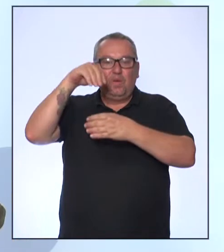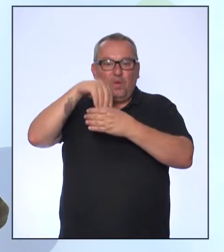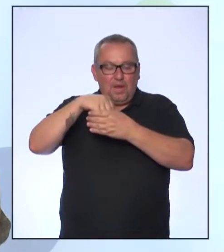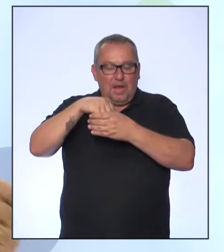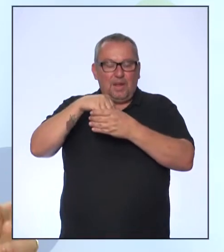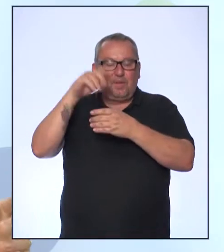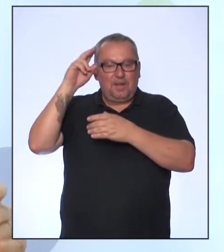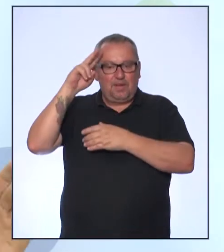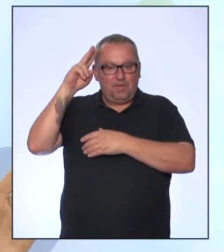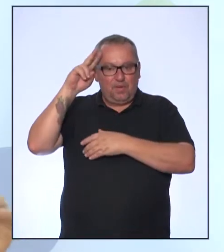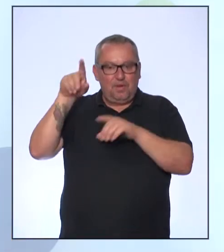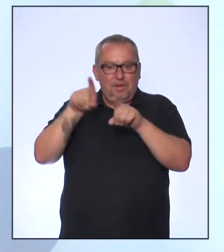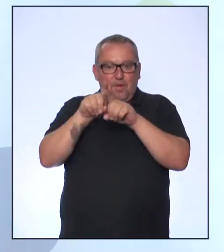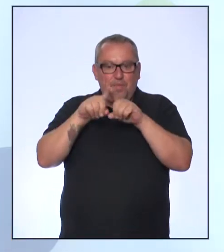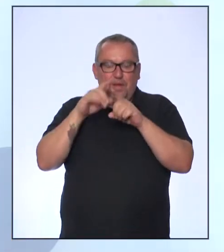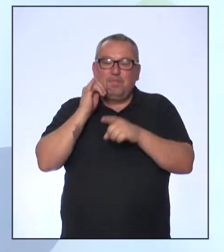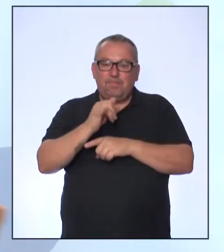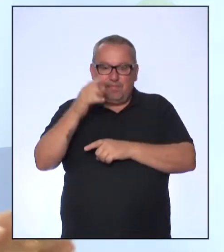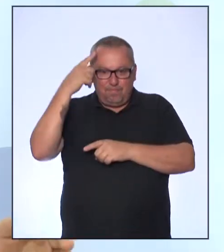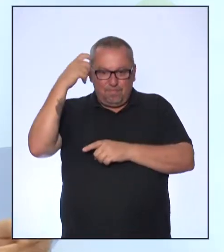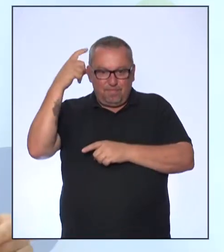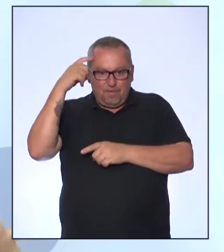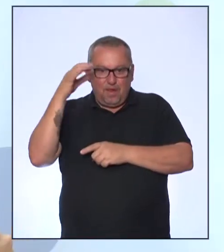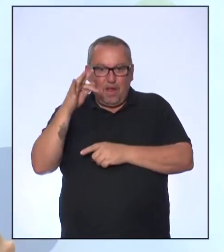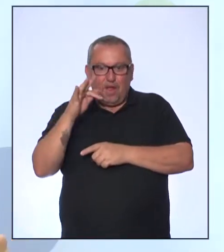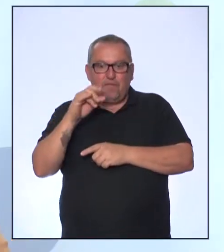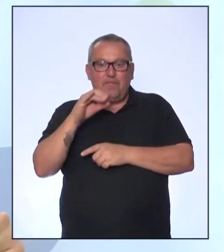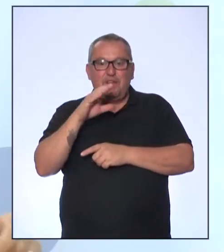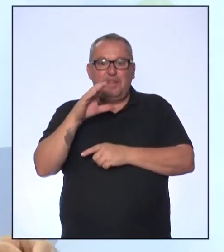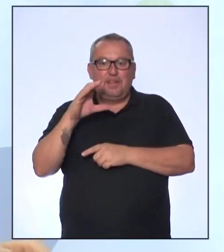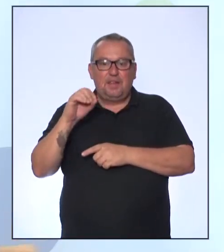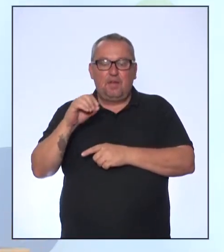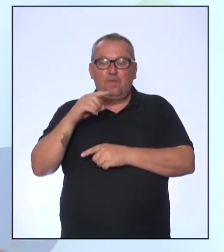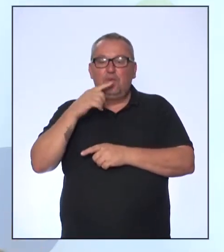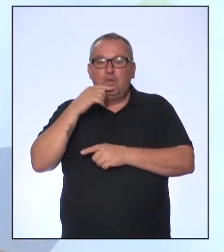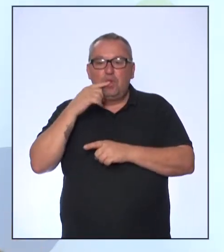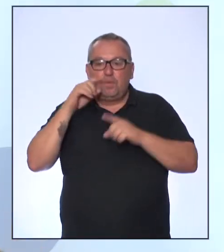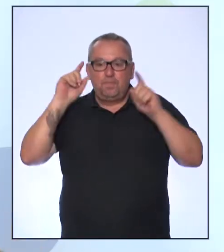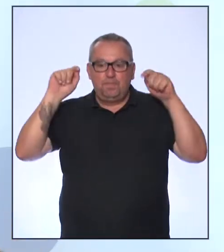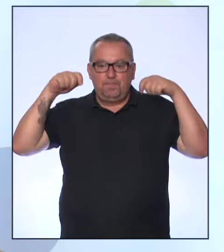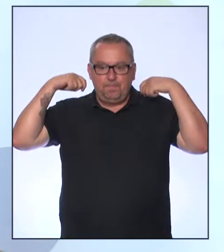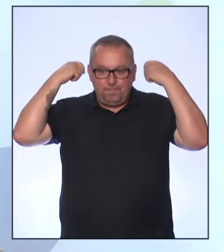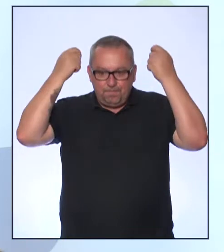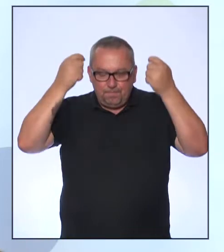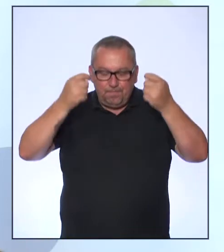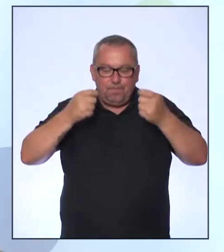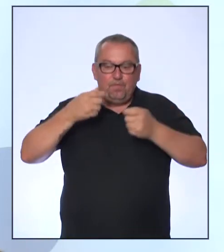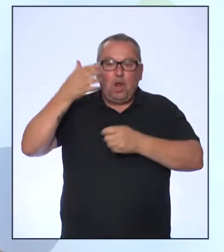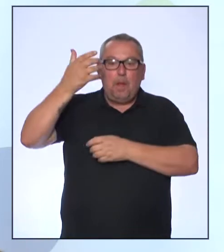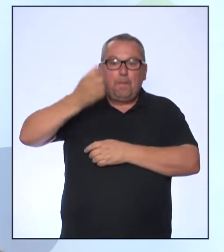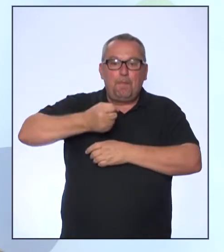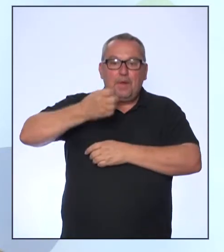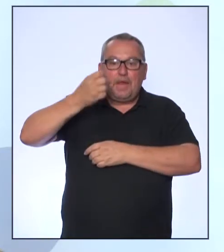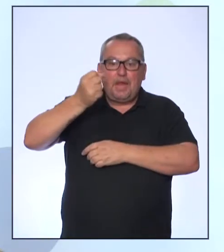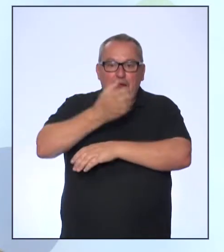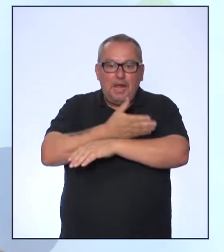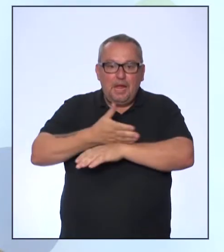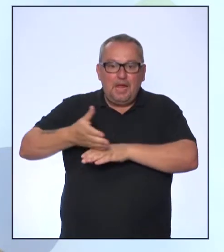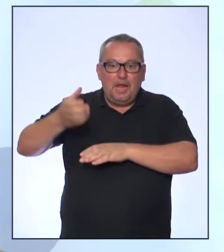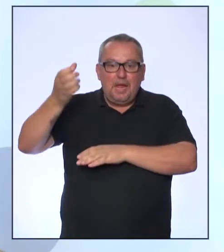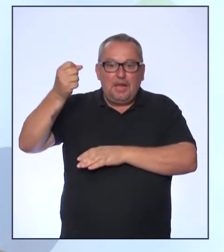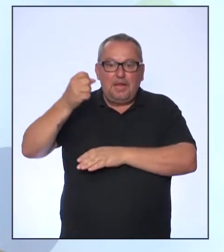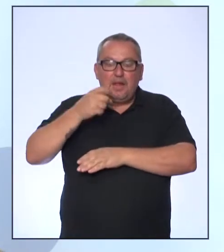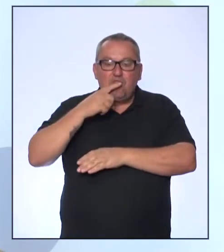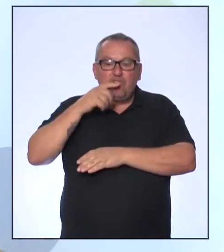E as narrativas, essas ficcionais, né? Tem gente que colocou aqui Chapeuzinho Vermelho, Branca de Neves. Você